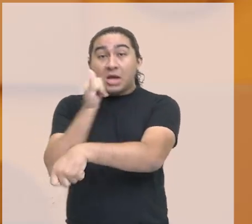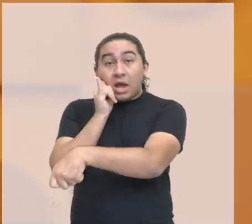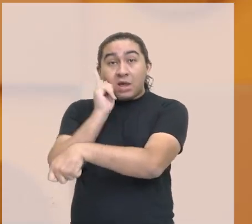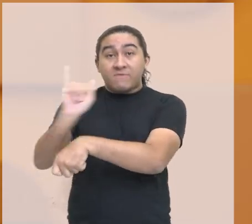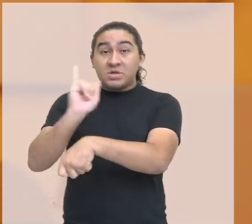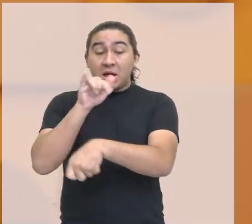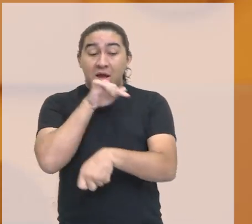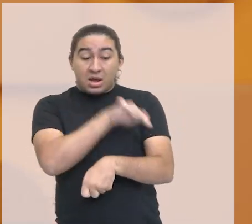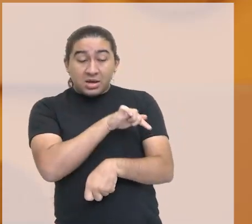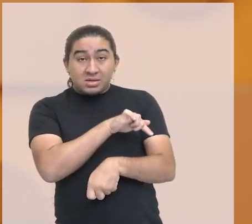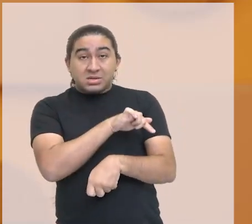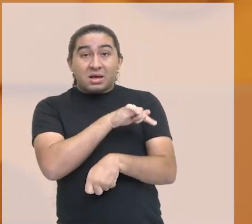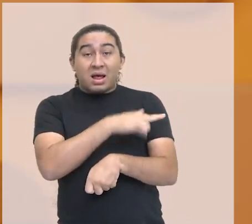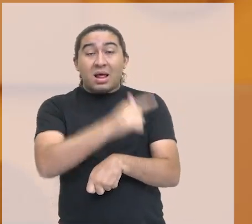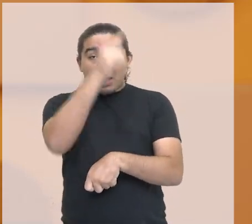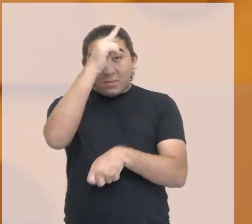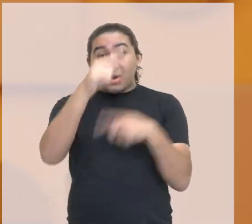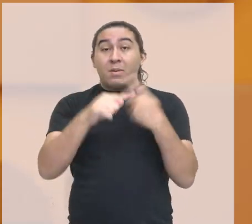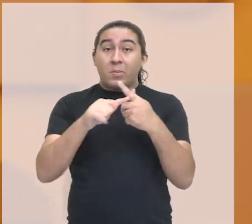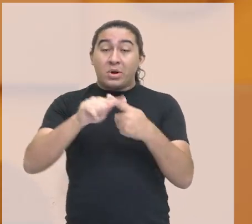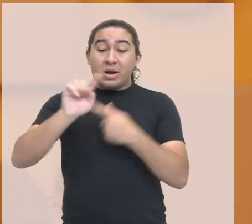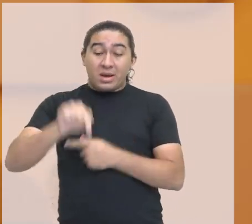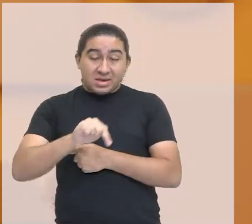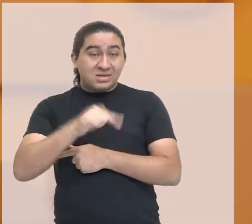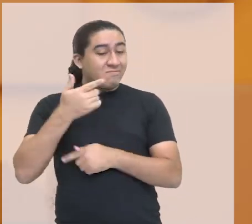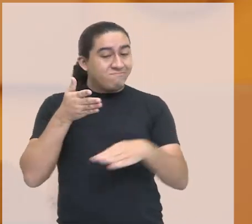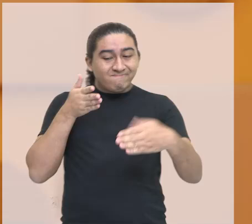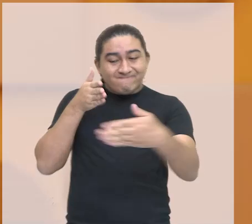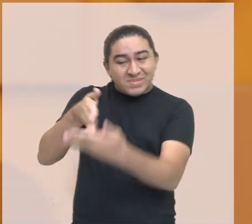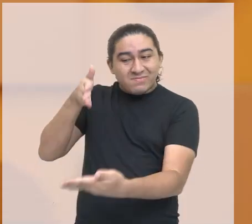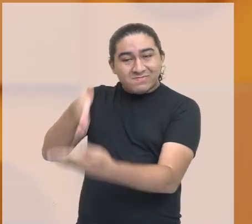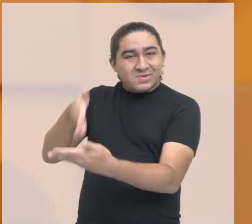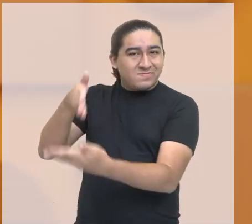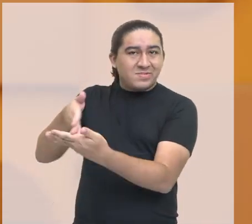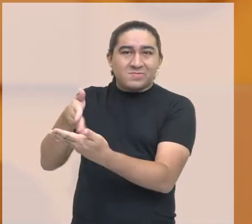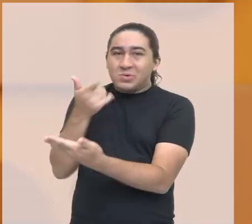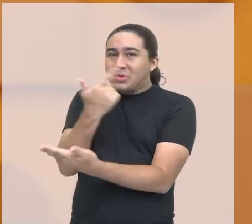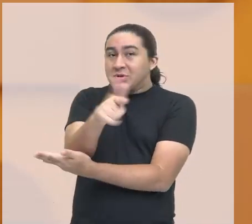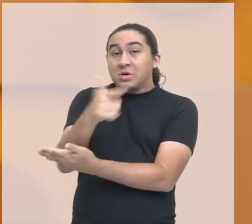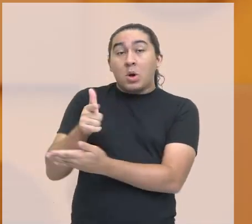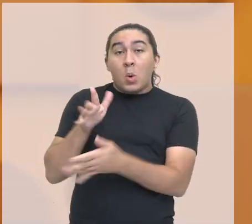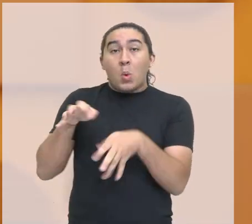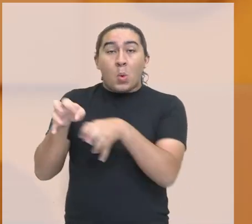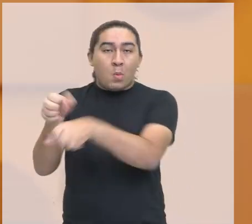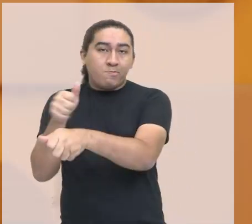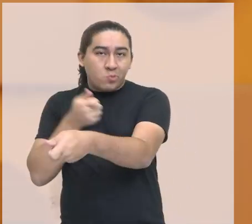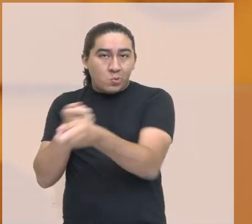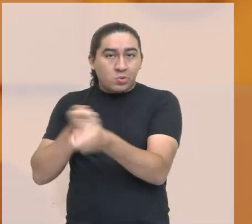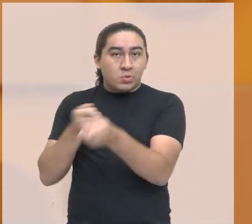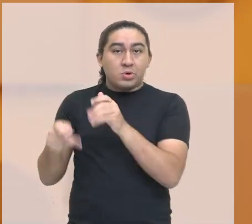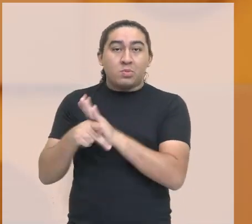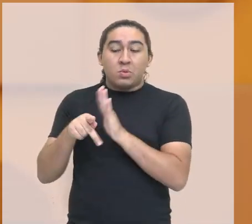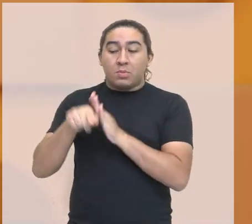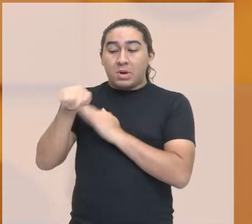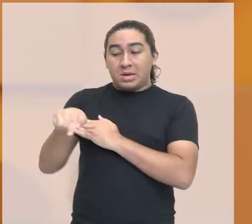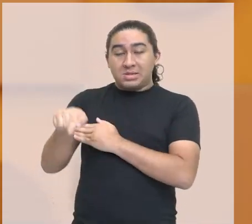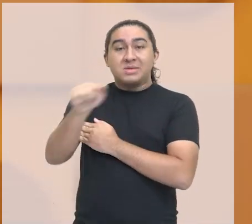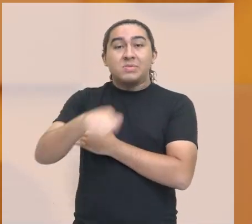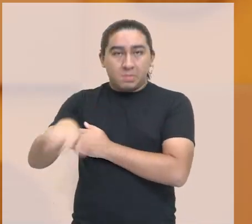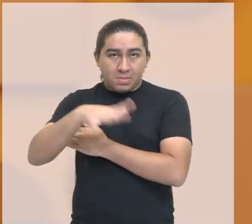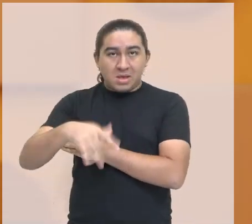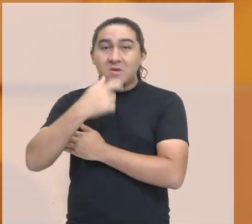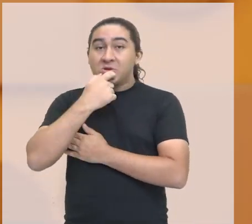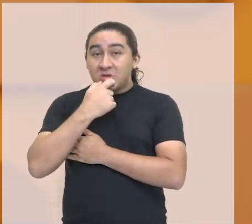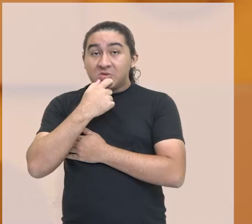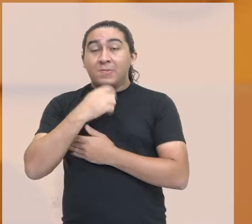invasão da Luftwaffe, foi por isso que a Alemanha não conseguiu dominar e também invadir ali a